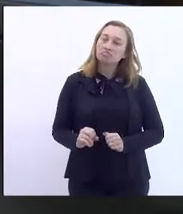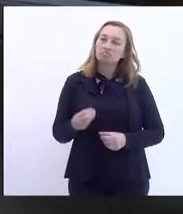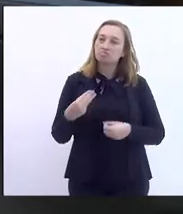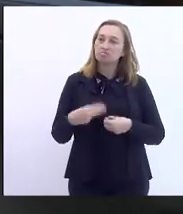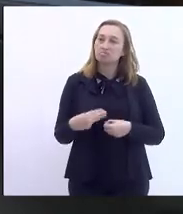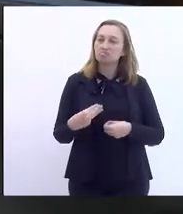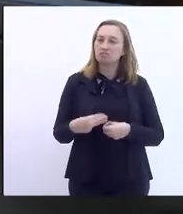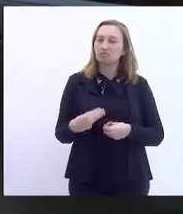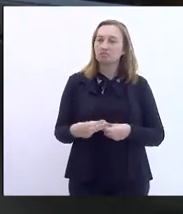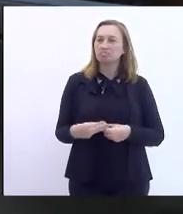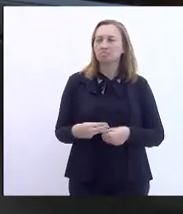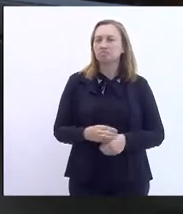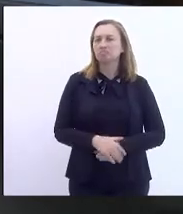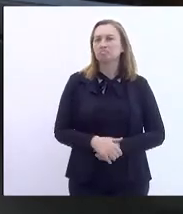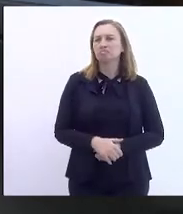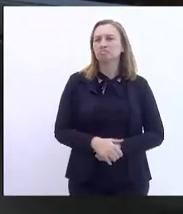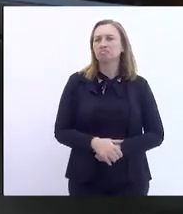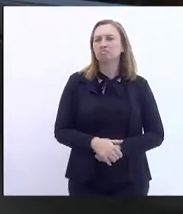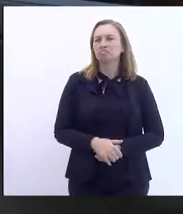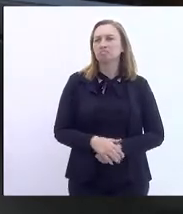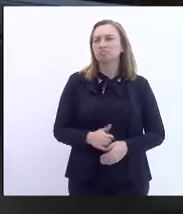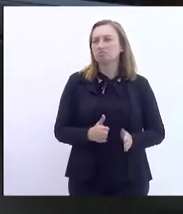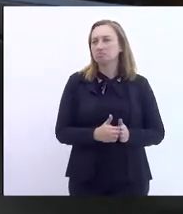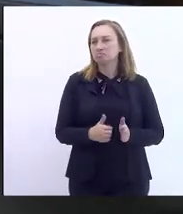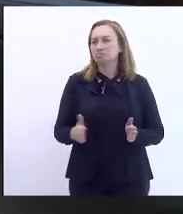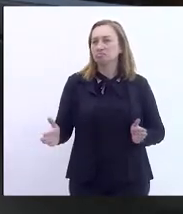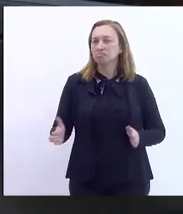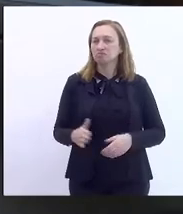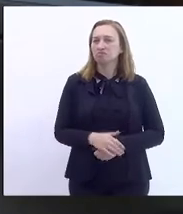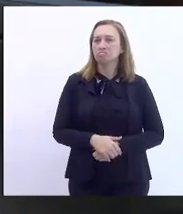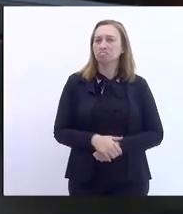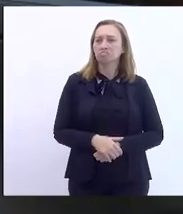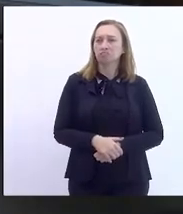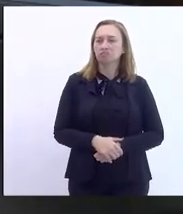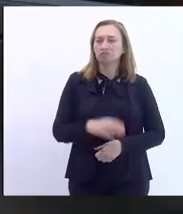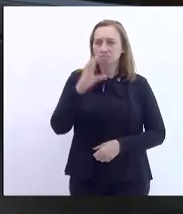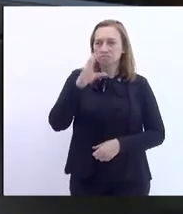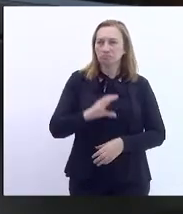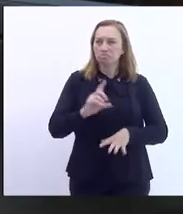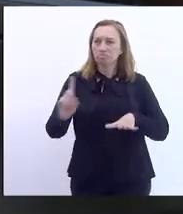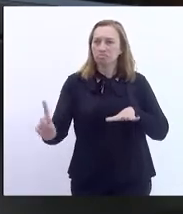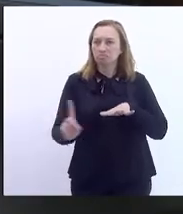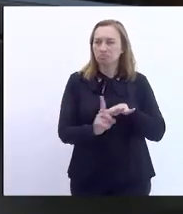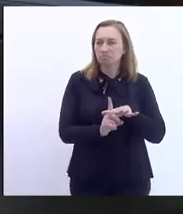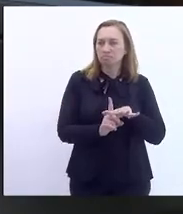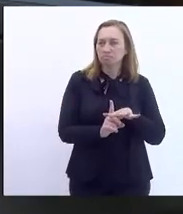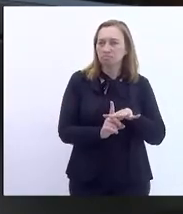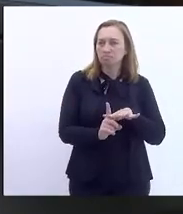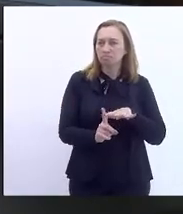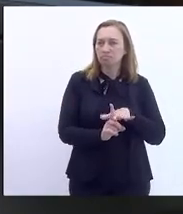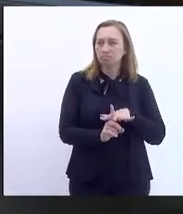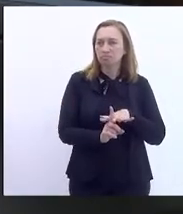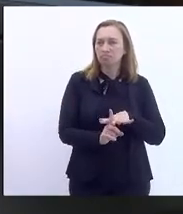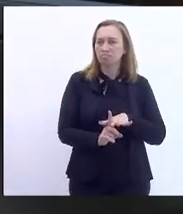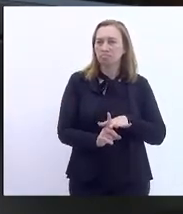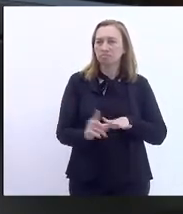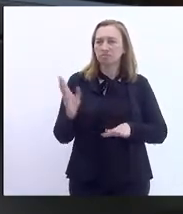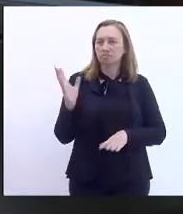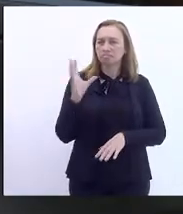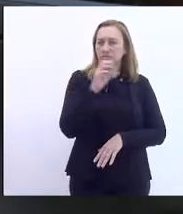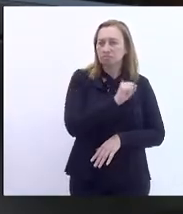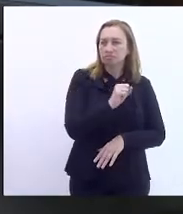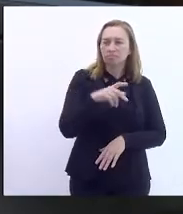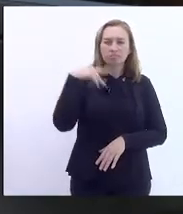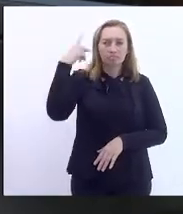município é do processo duas cidades Integradas aí eu já passo imediatamente para o